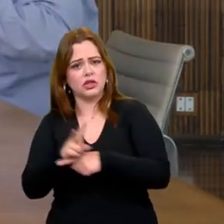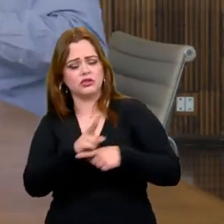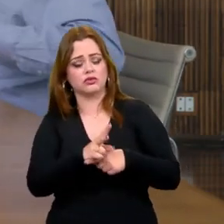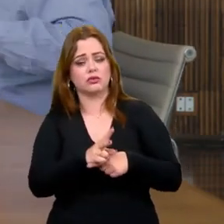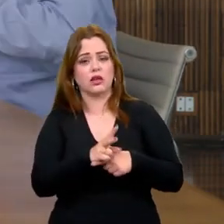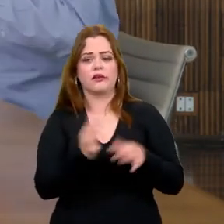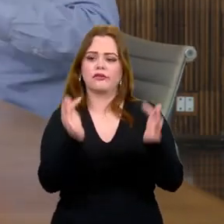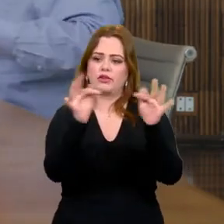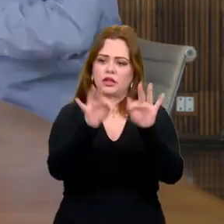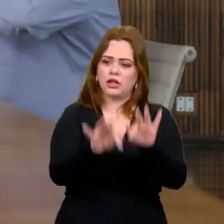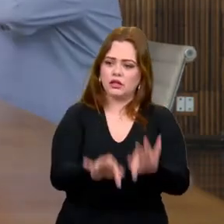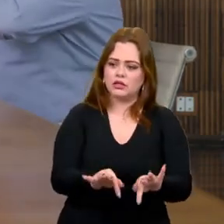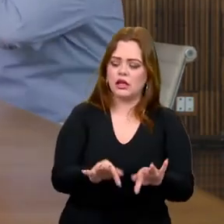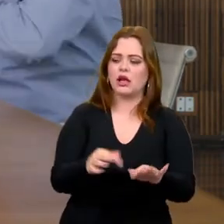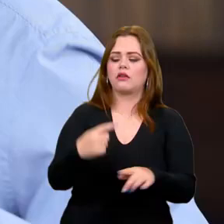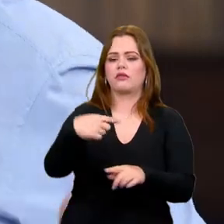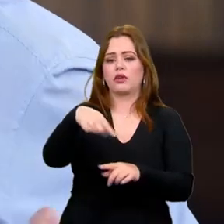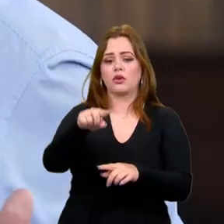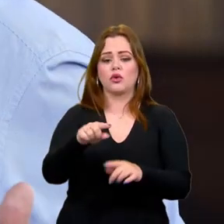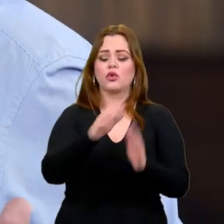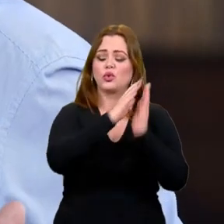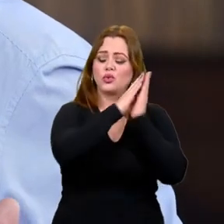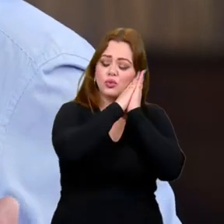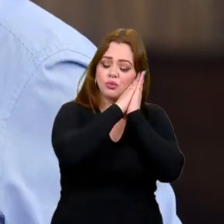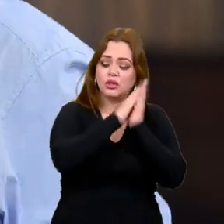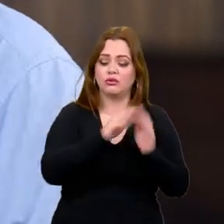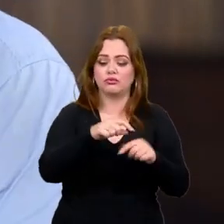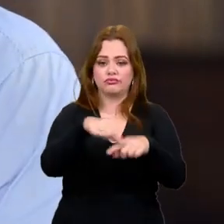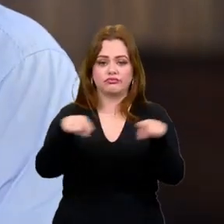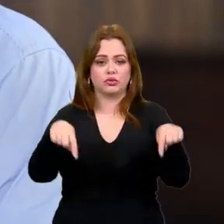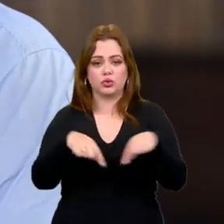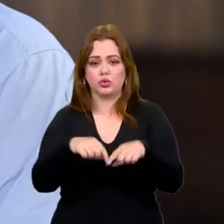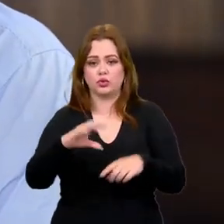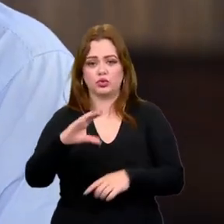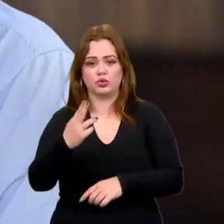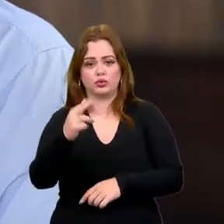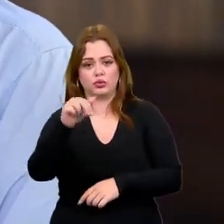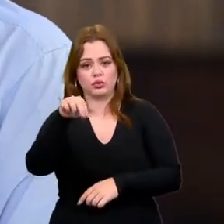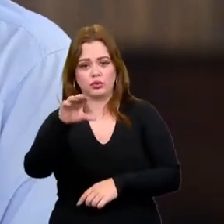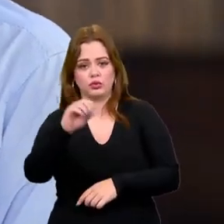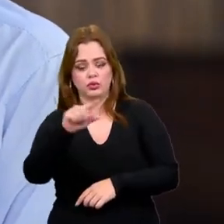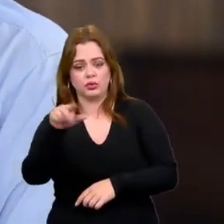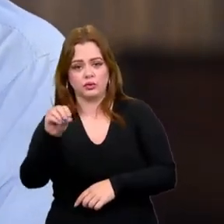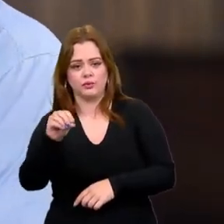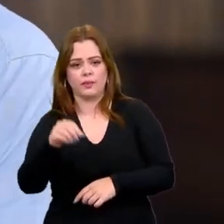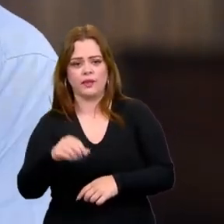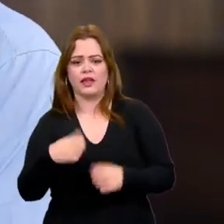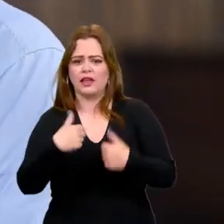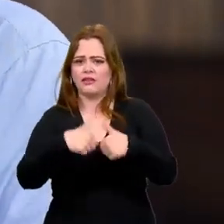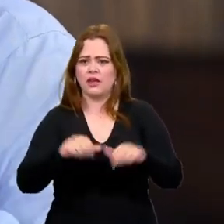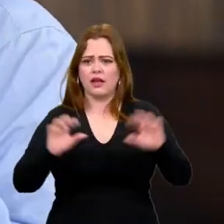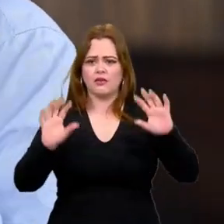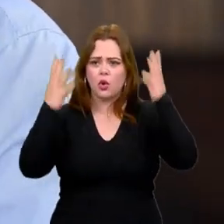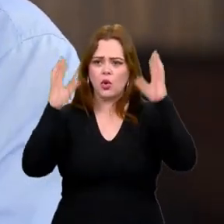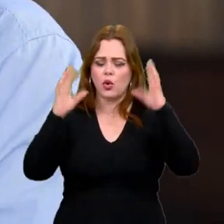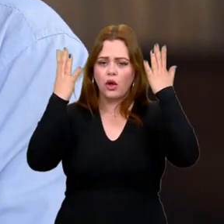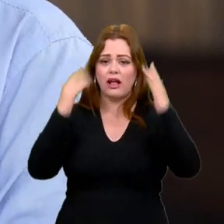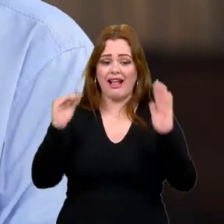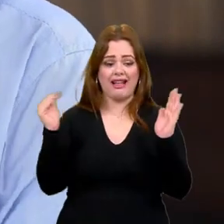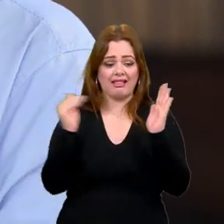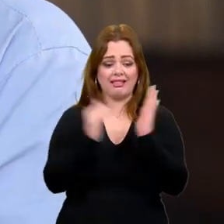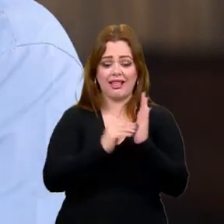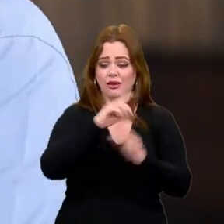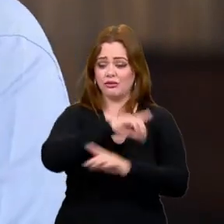e a gente ficava fazendo festa até o dia amanhecer então com 20 anos de idade com 16 com 17 com 18